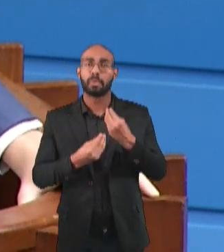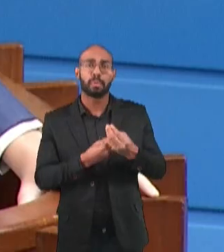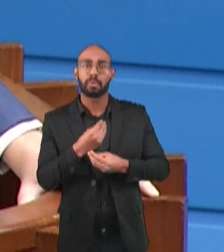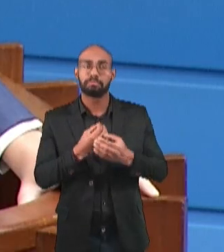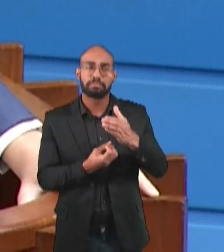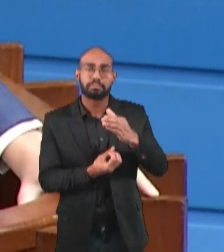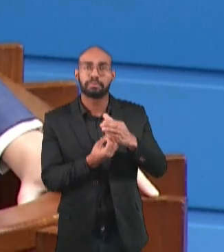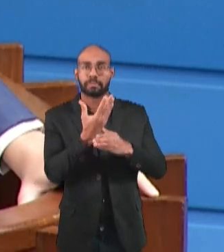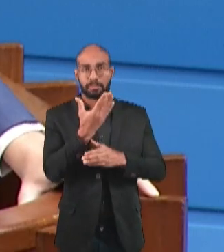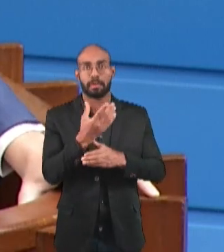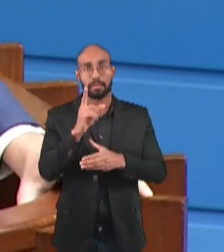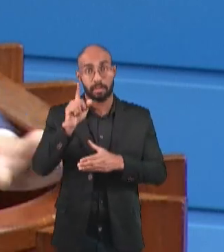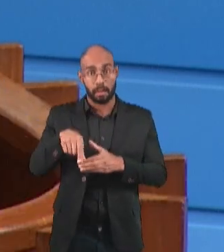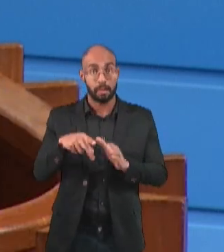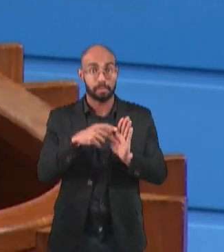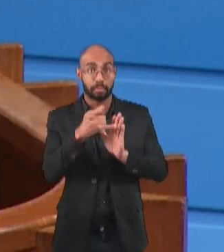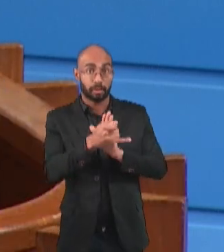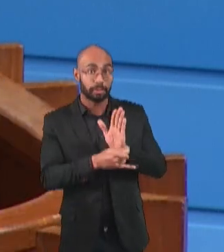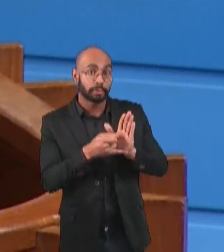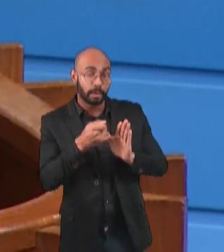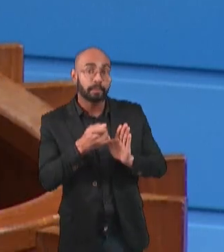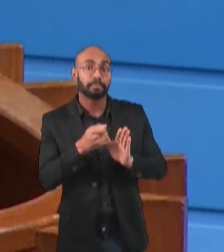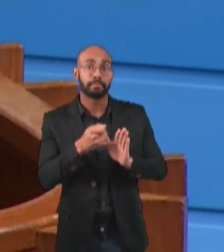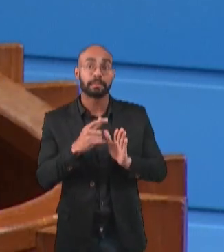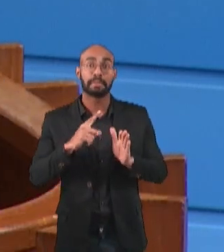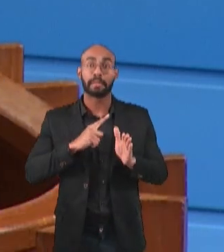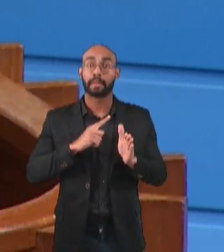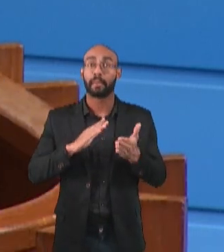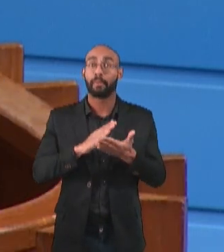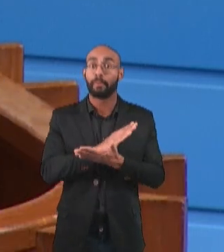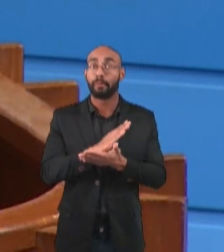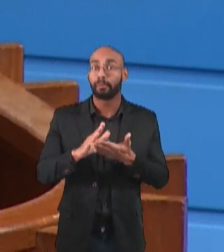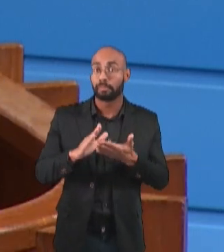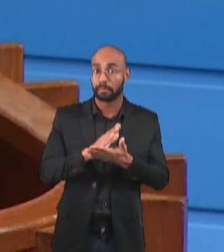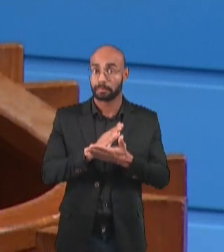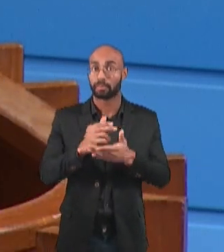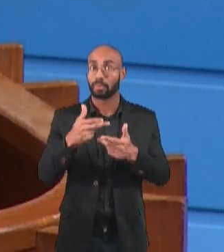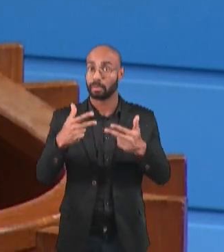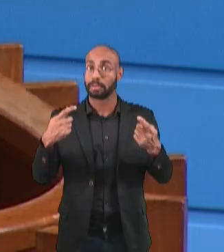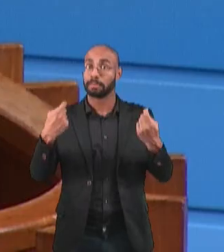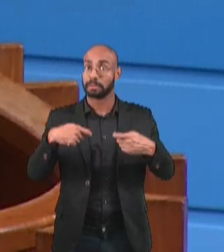projeto, mas algumas ponderações,